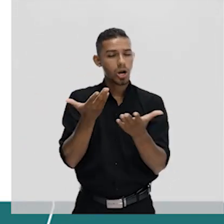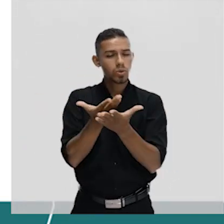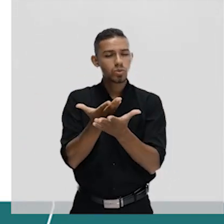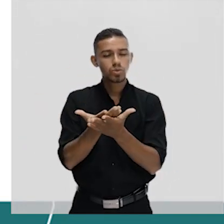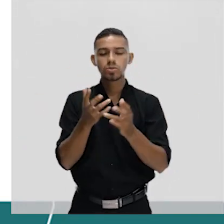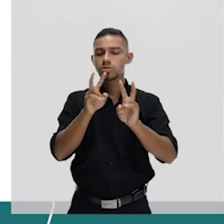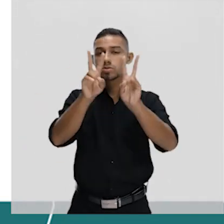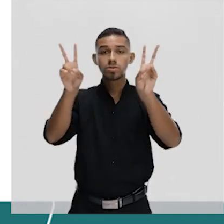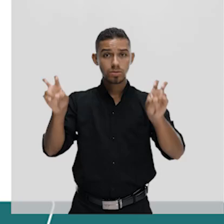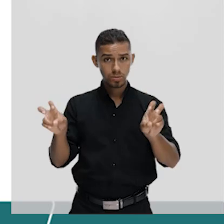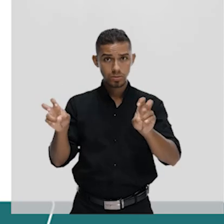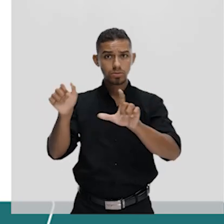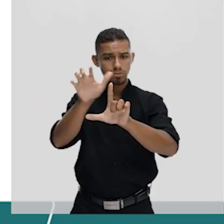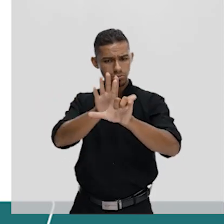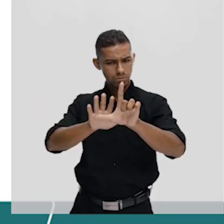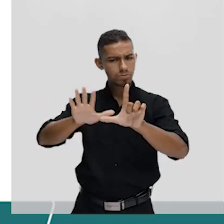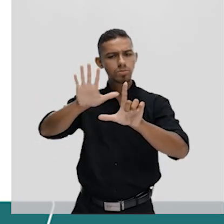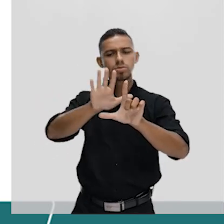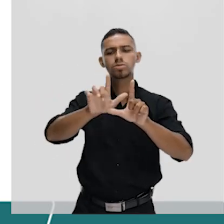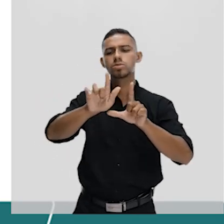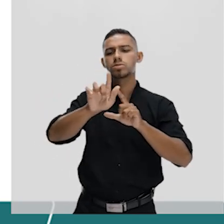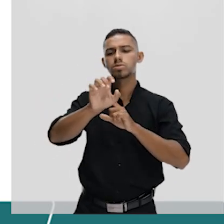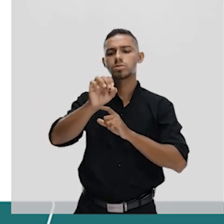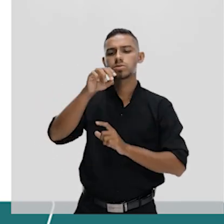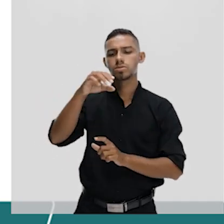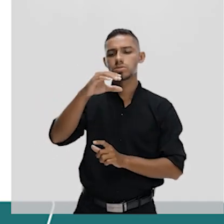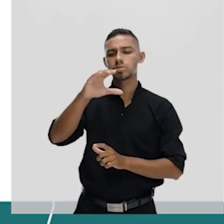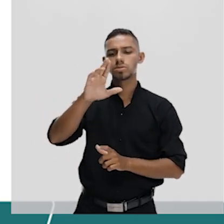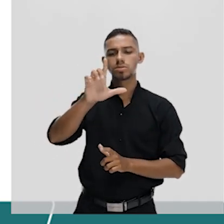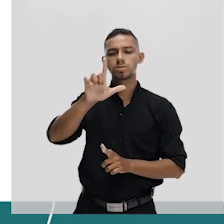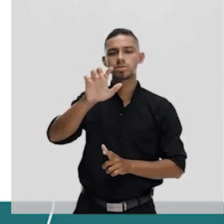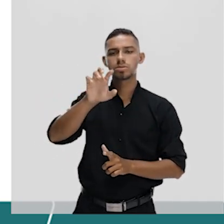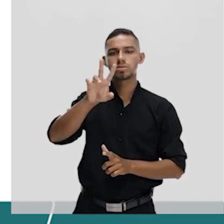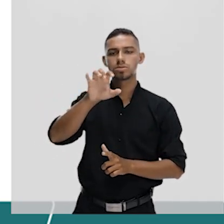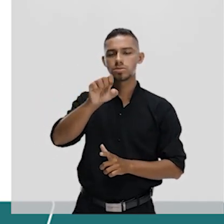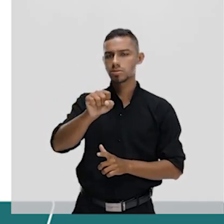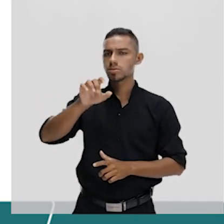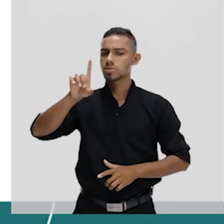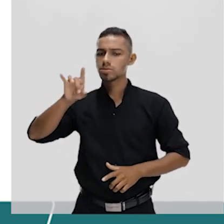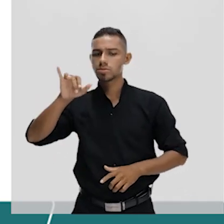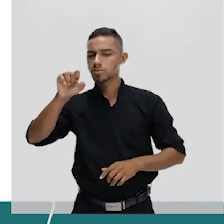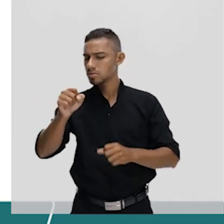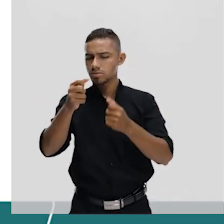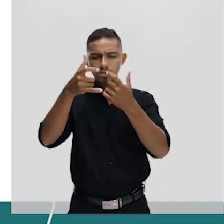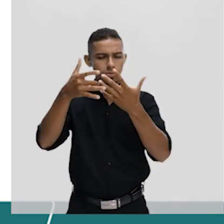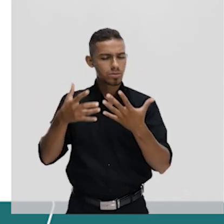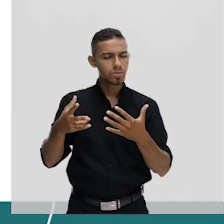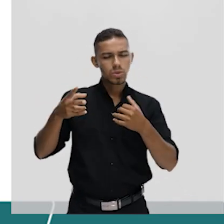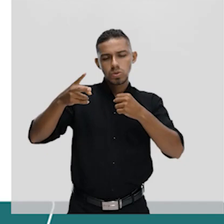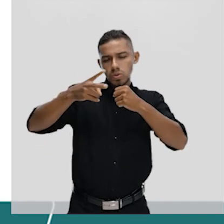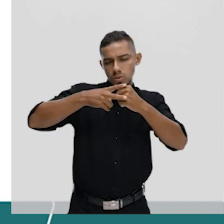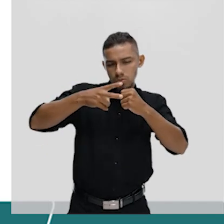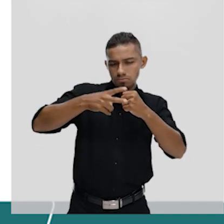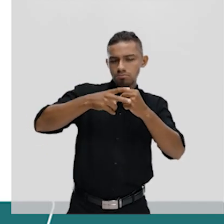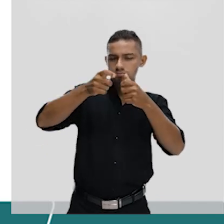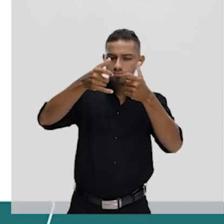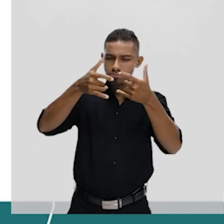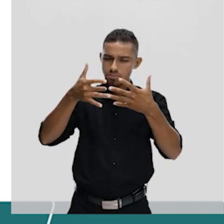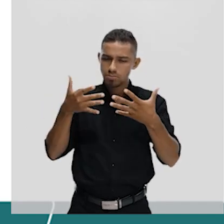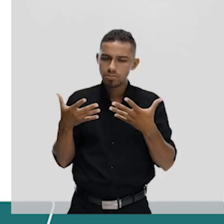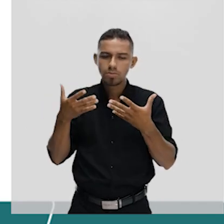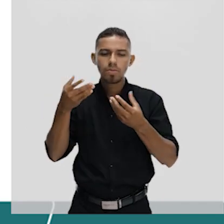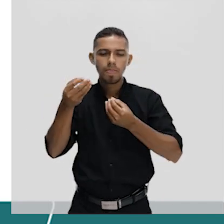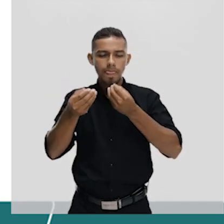lá a nossa plataforma, a plataforma Gonçalves Dias. Nós temos uma aula específica só sobre modos verbais, temos uma aula